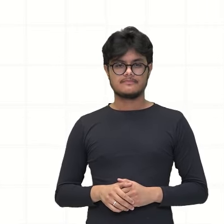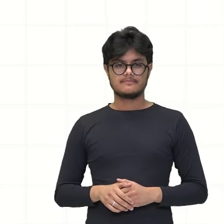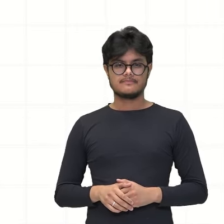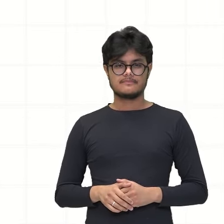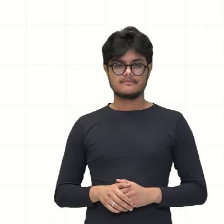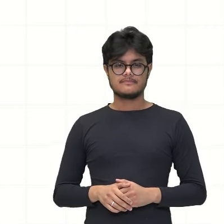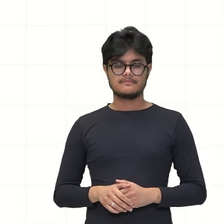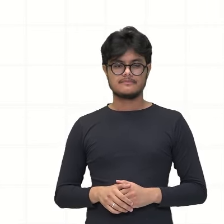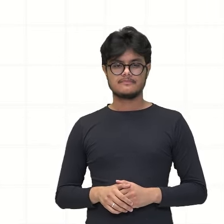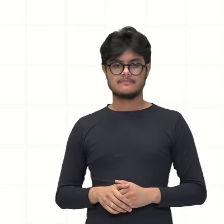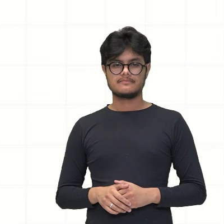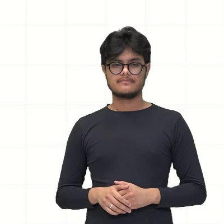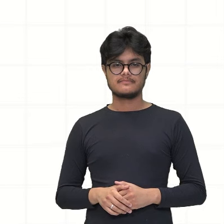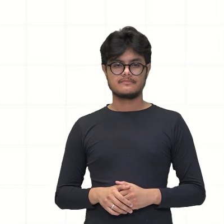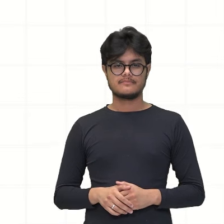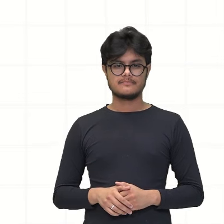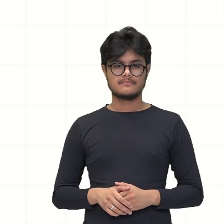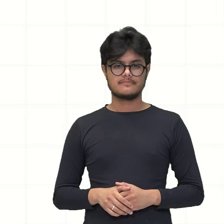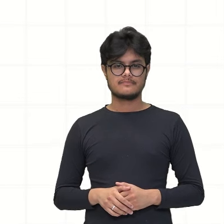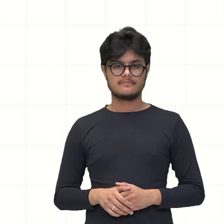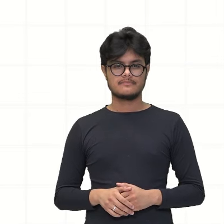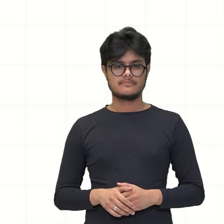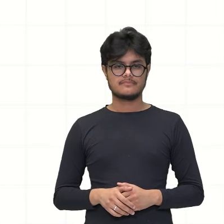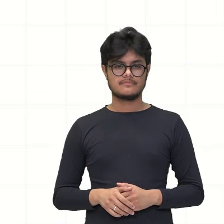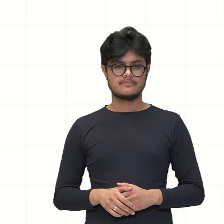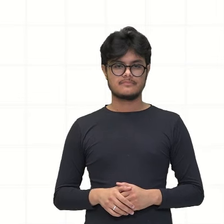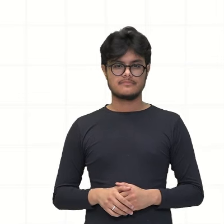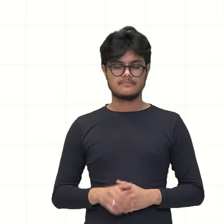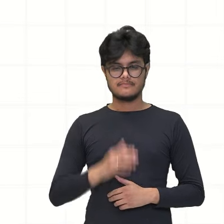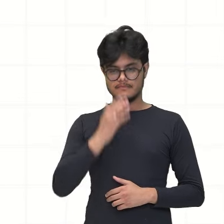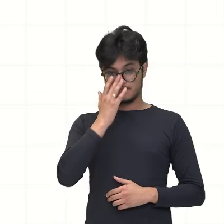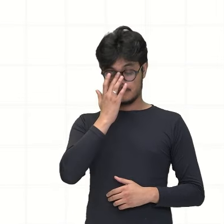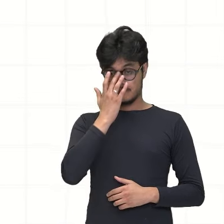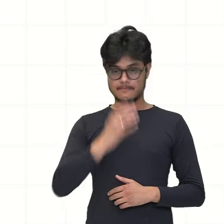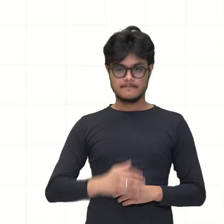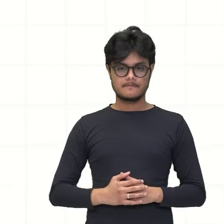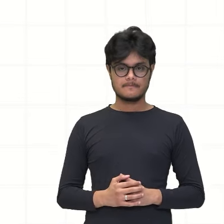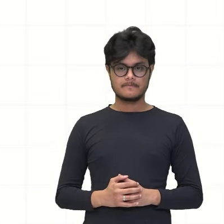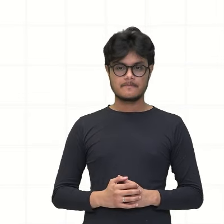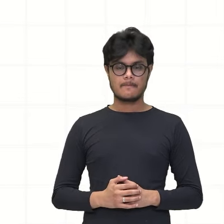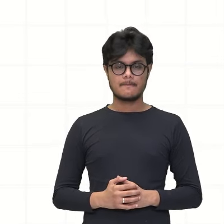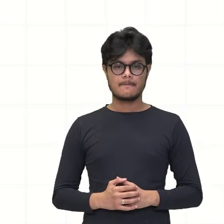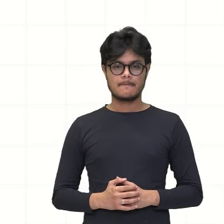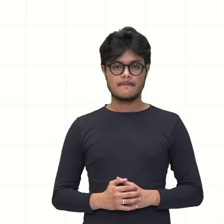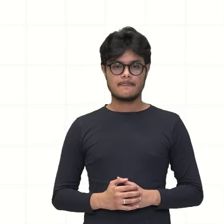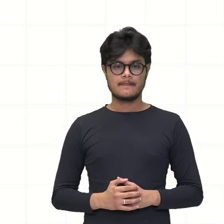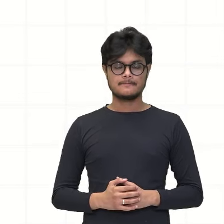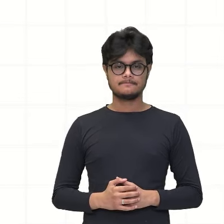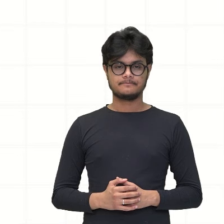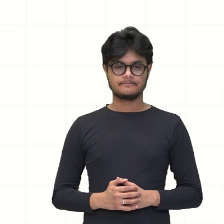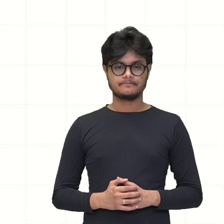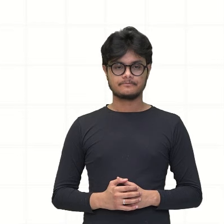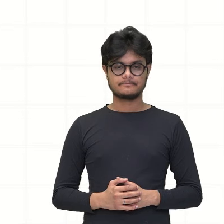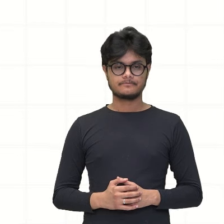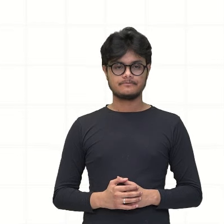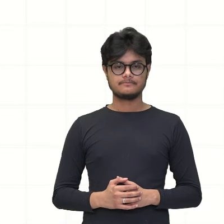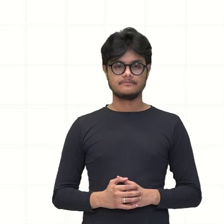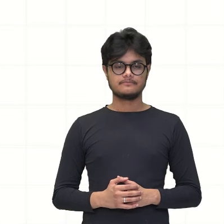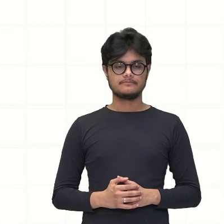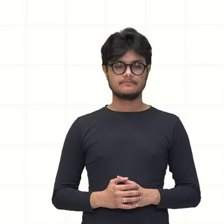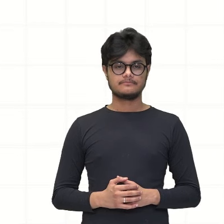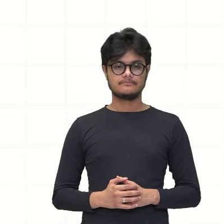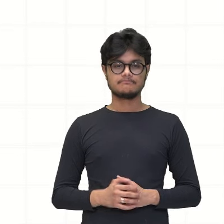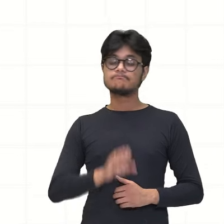fração. Eu já prefiro trabalhar na forma dos valores, dos números em decimal. Então,